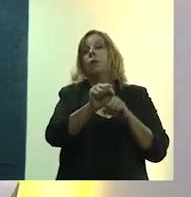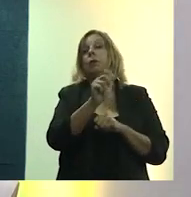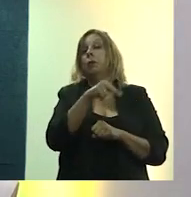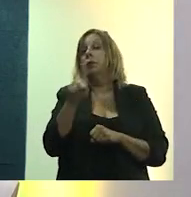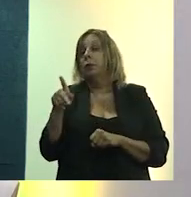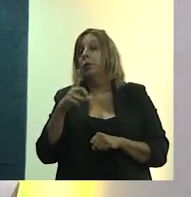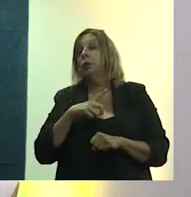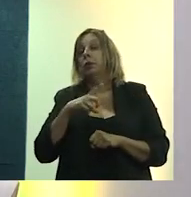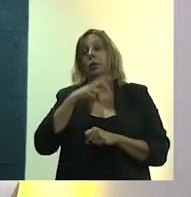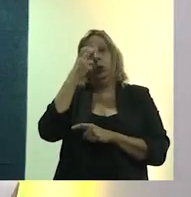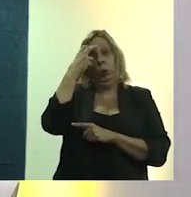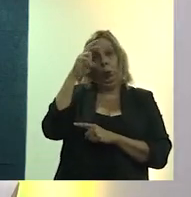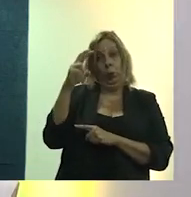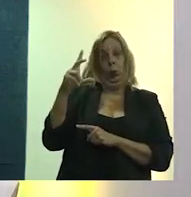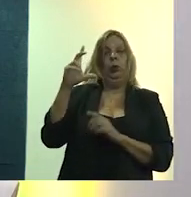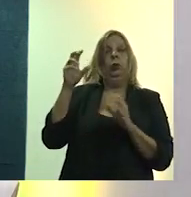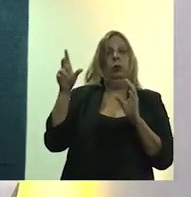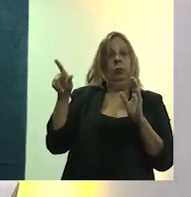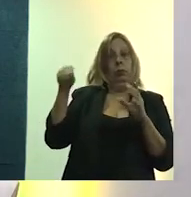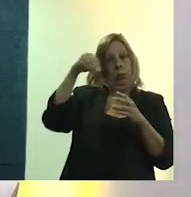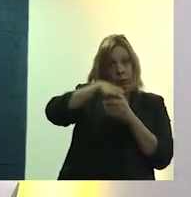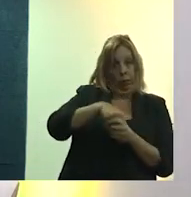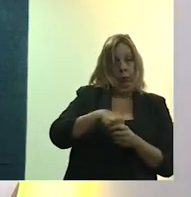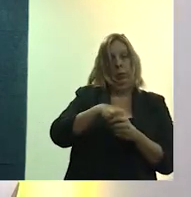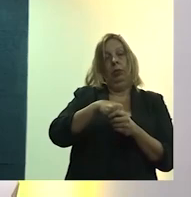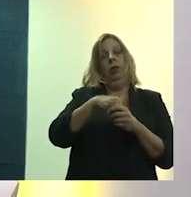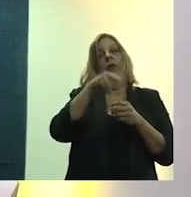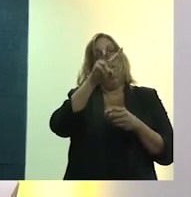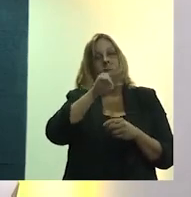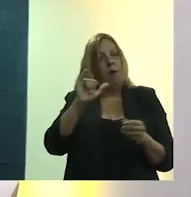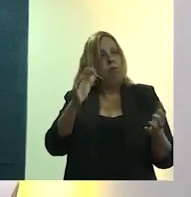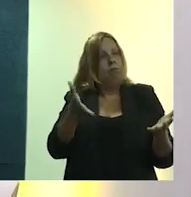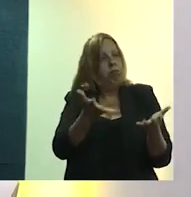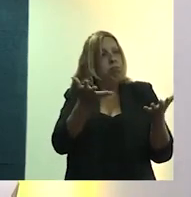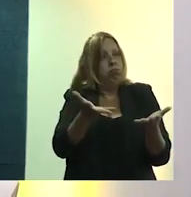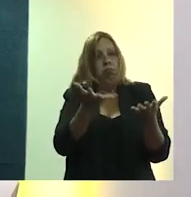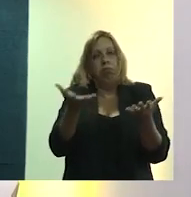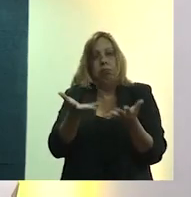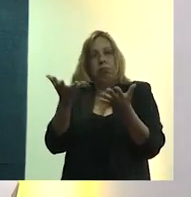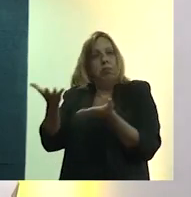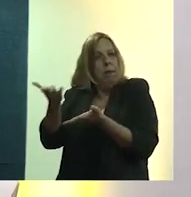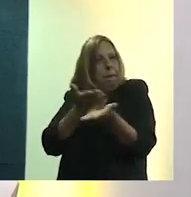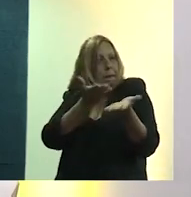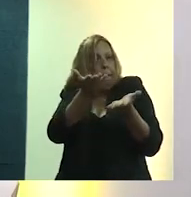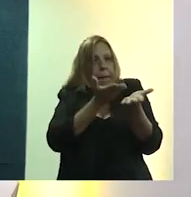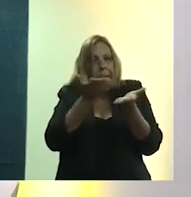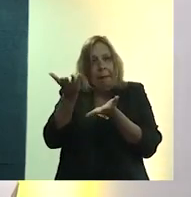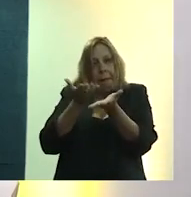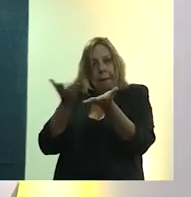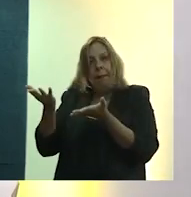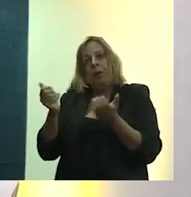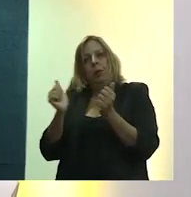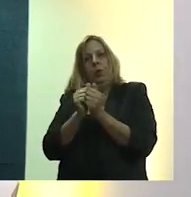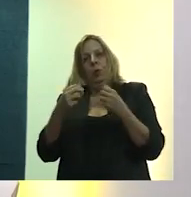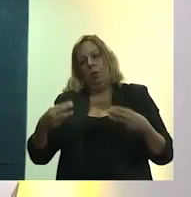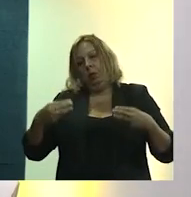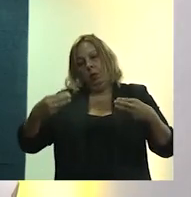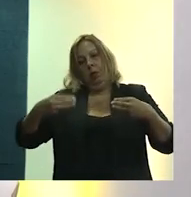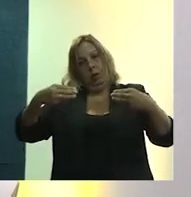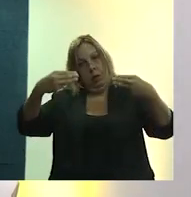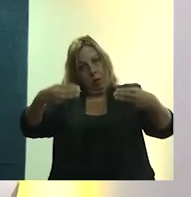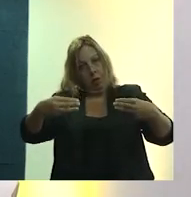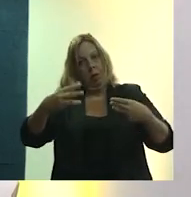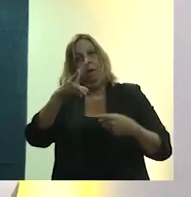de professores em cultura de paz então a gente preferível vai fomentar isso A partir dessa articulações e ações dos Ministérios